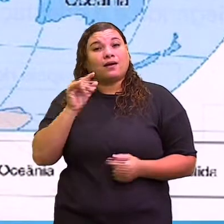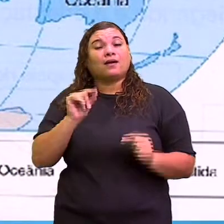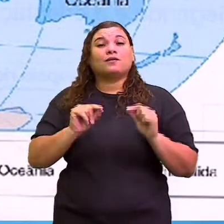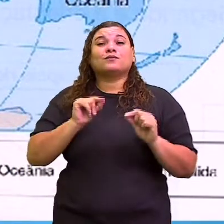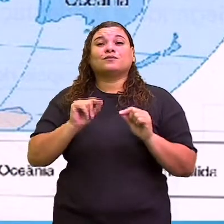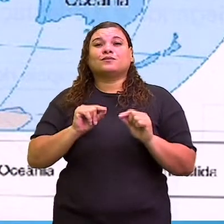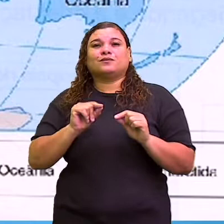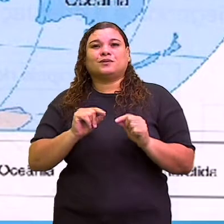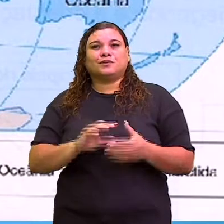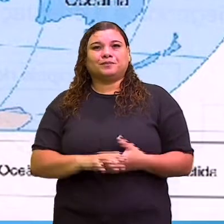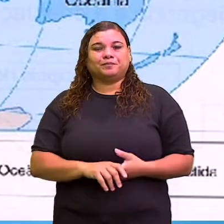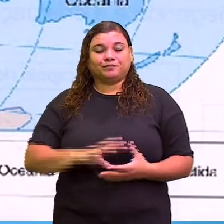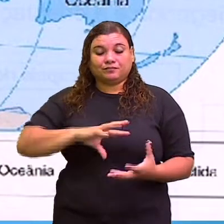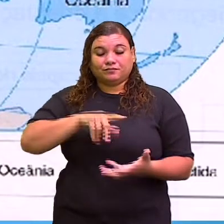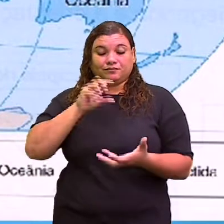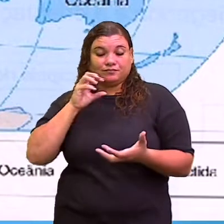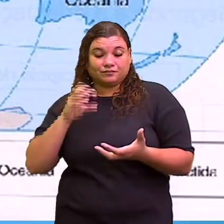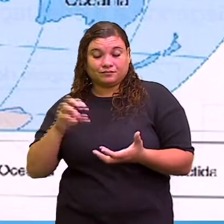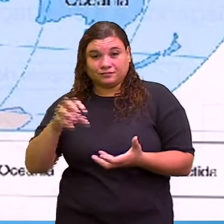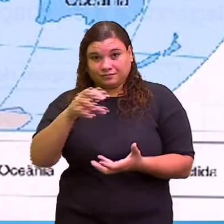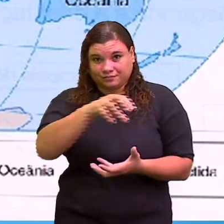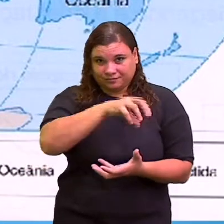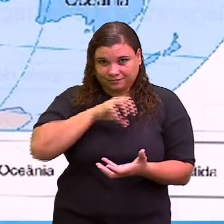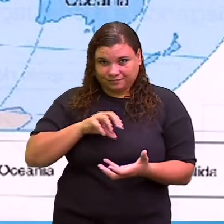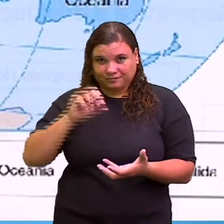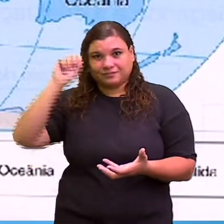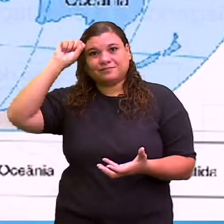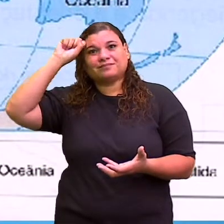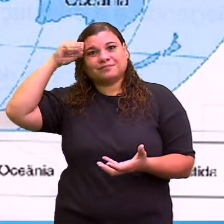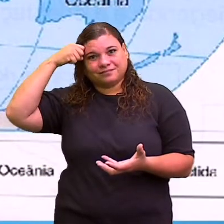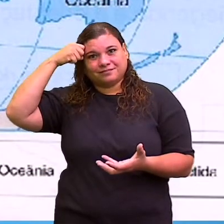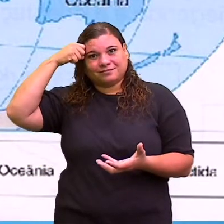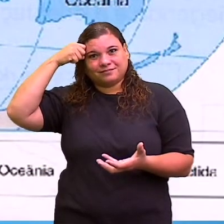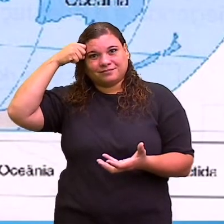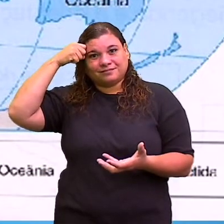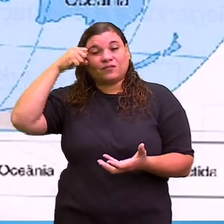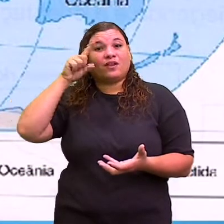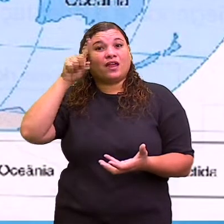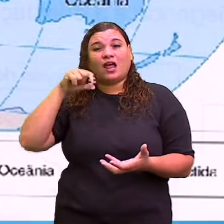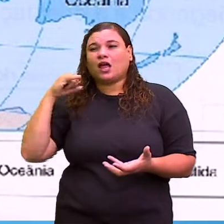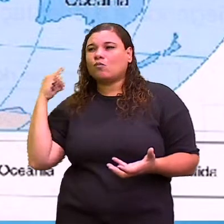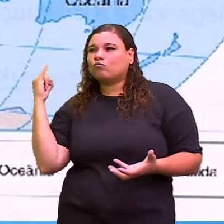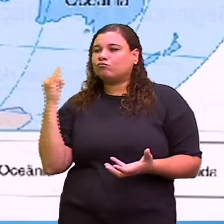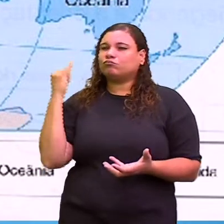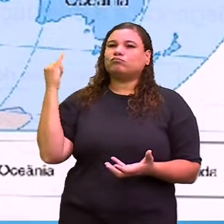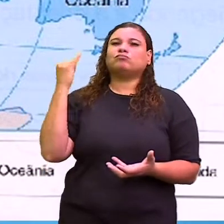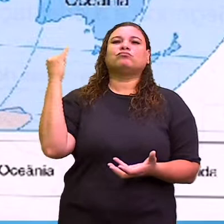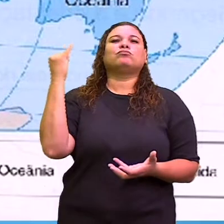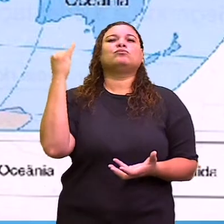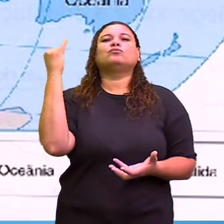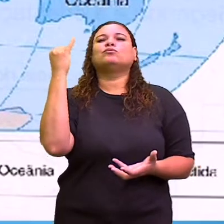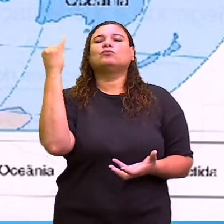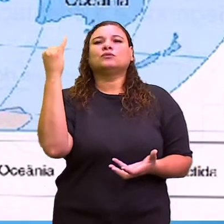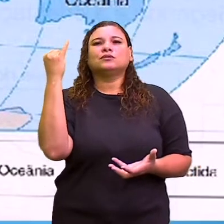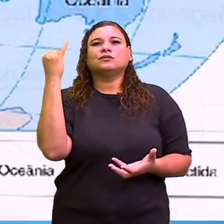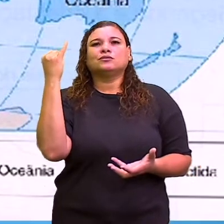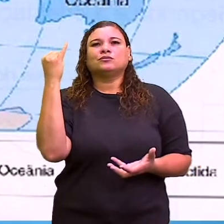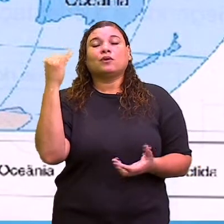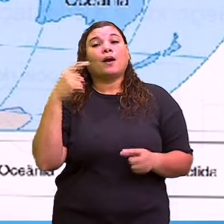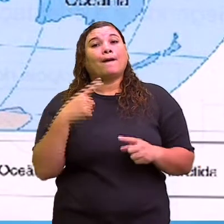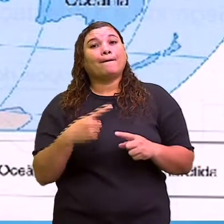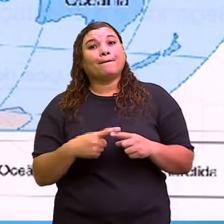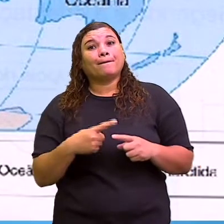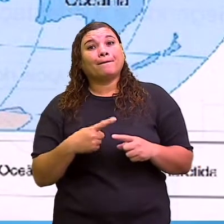o continente africano, e é muito importante isso, é o